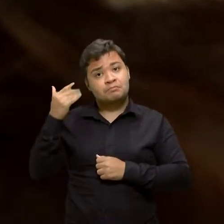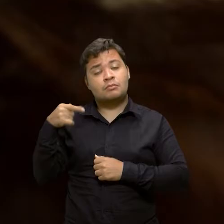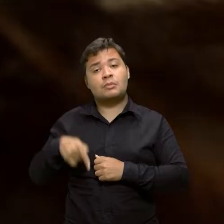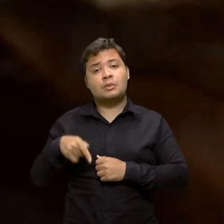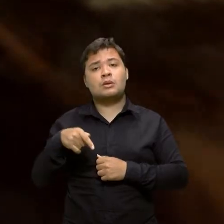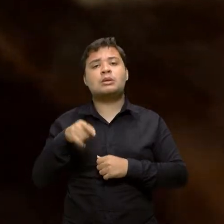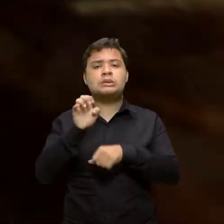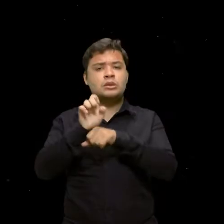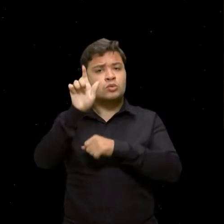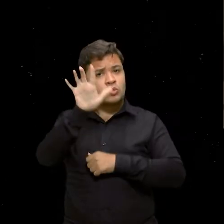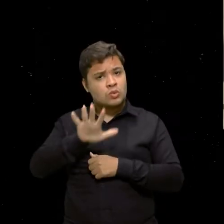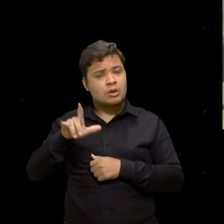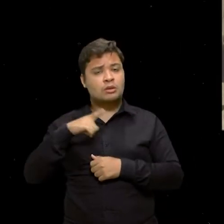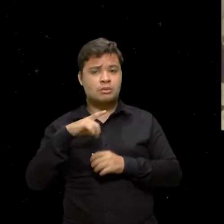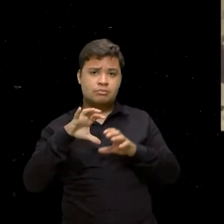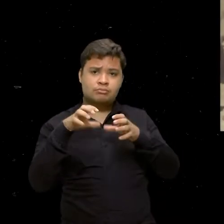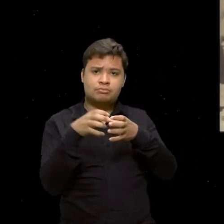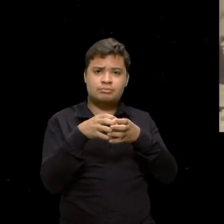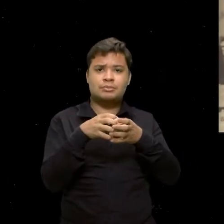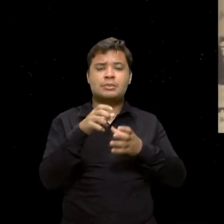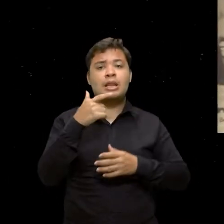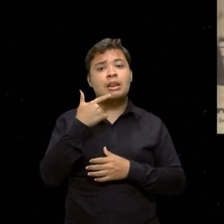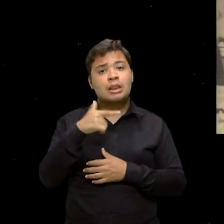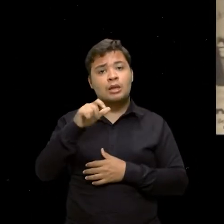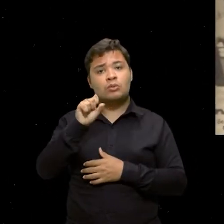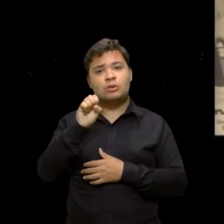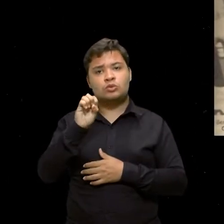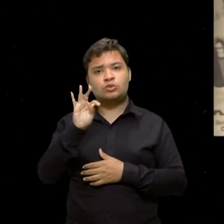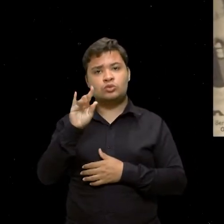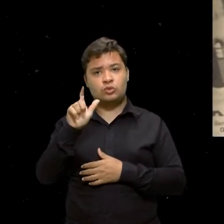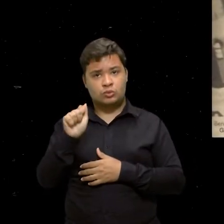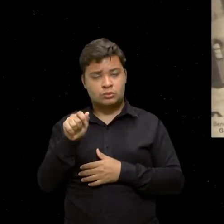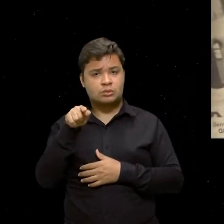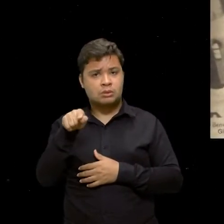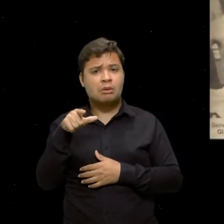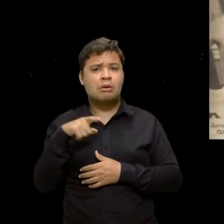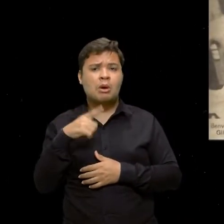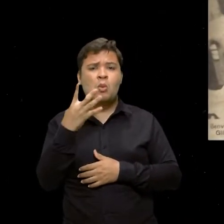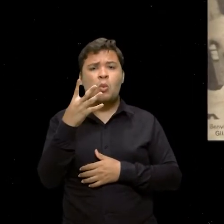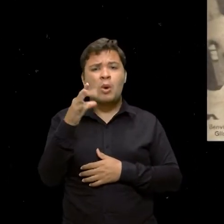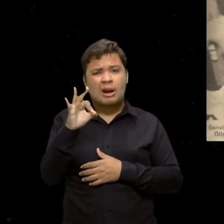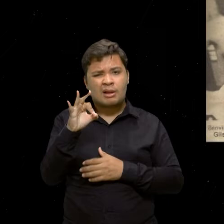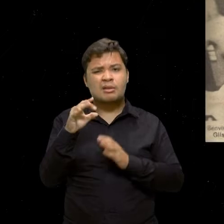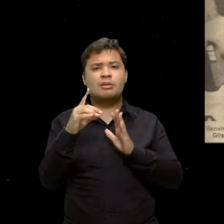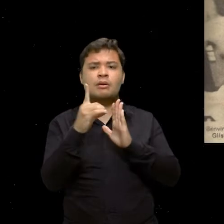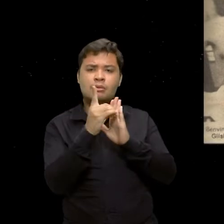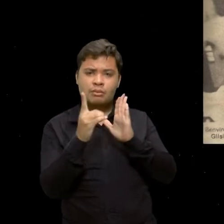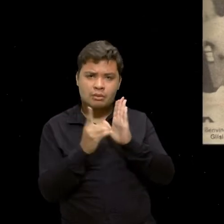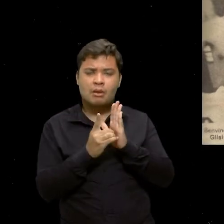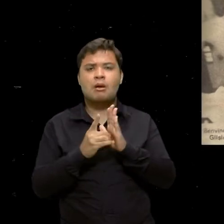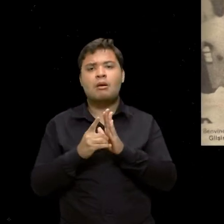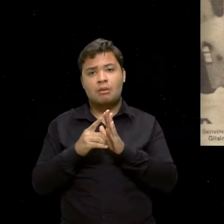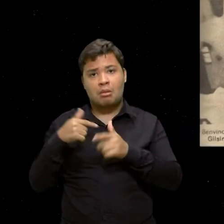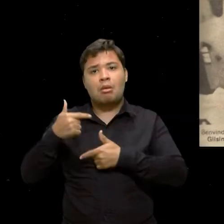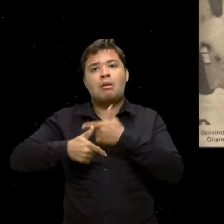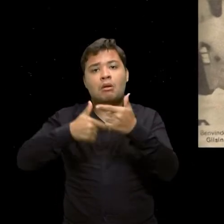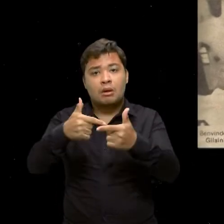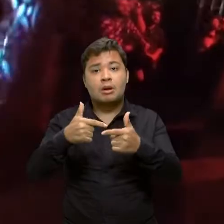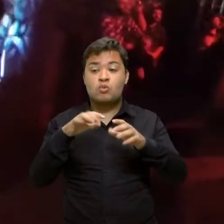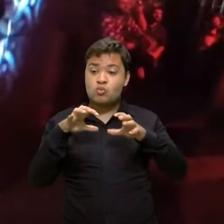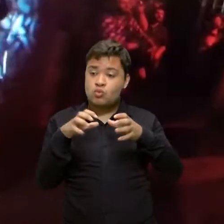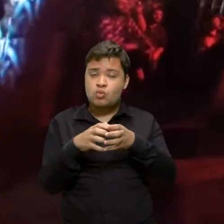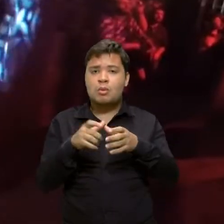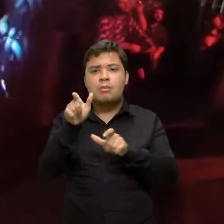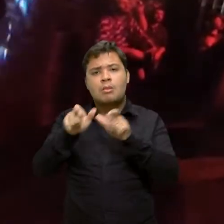no estado foi a Língua Solta, que atuou por mais de 40 décadas e contou com mais de 100